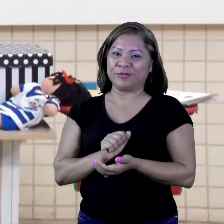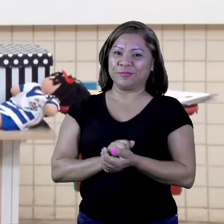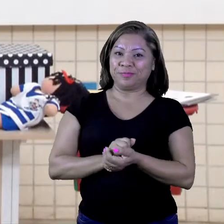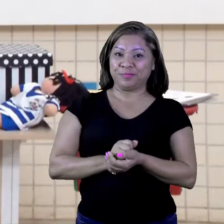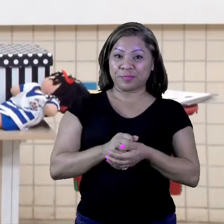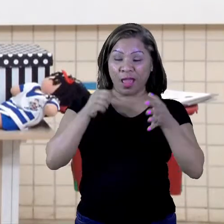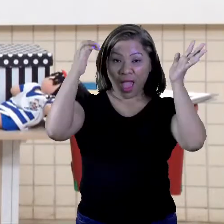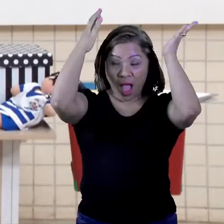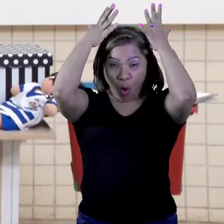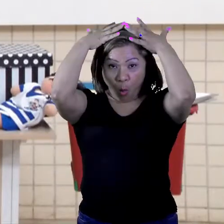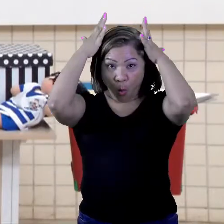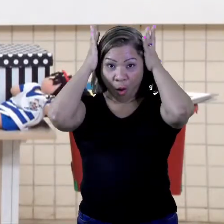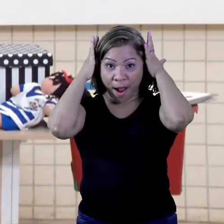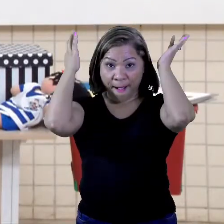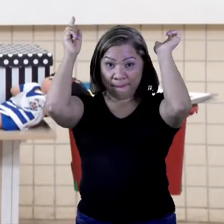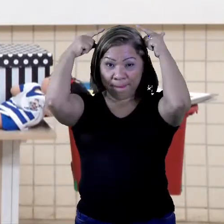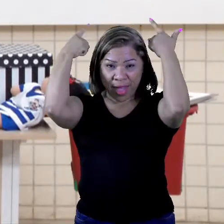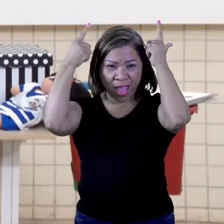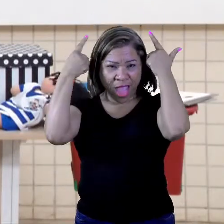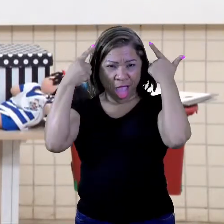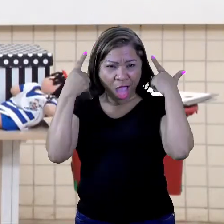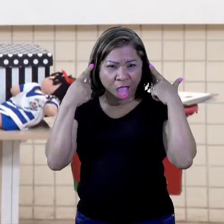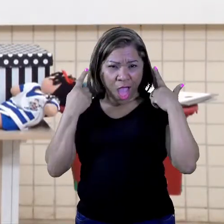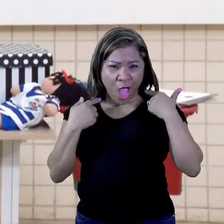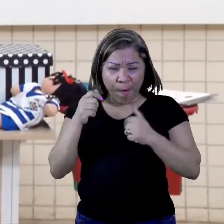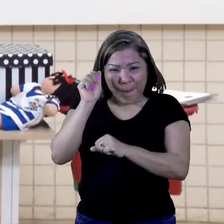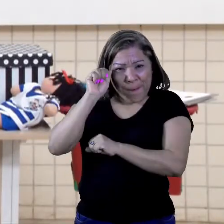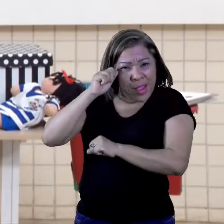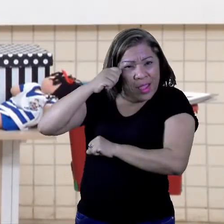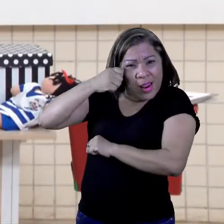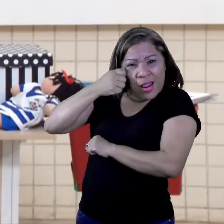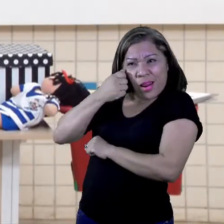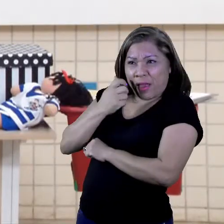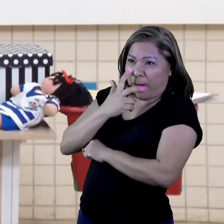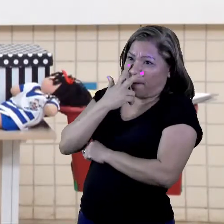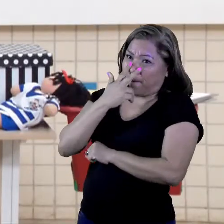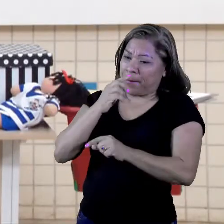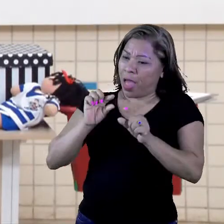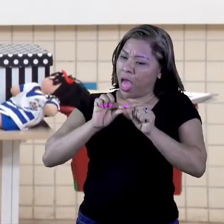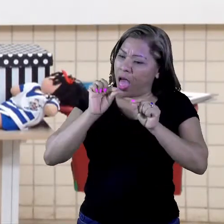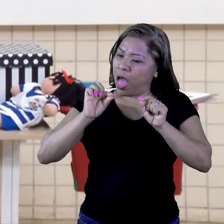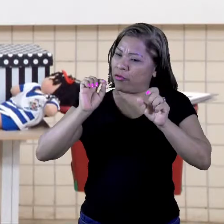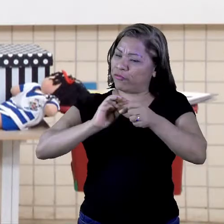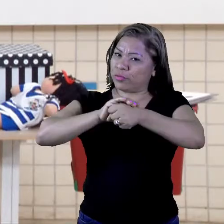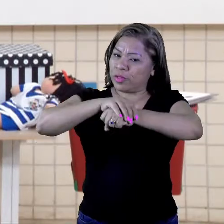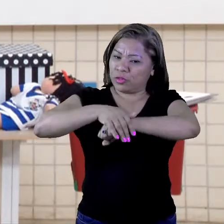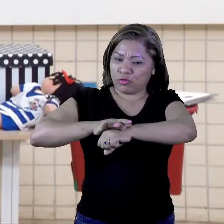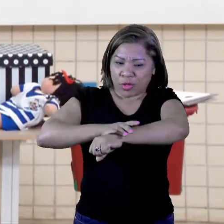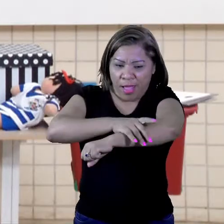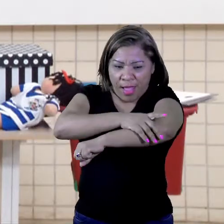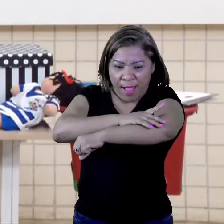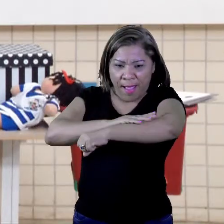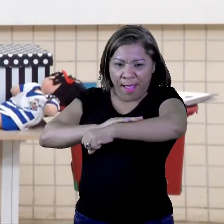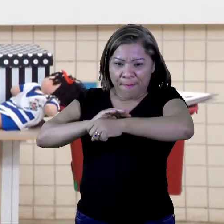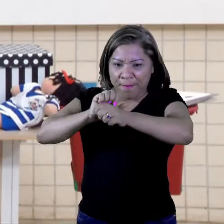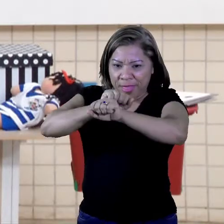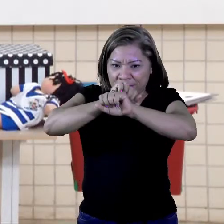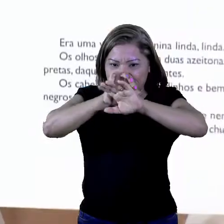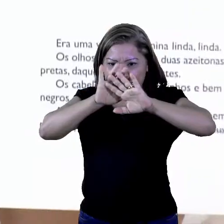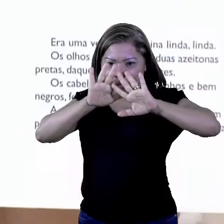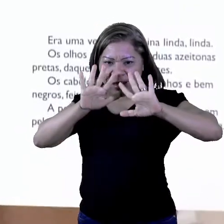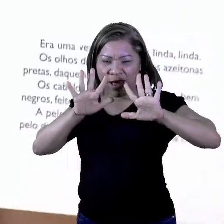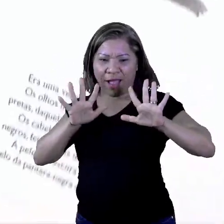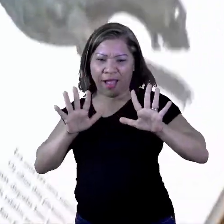cabelos eram enroladinhos e bem negros, feitos de fiapos da noite. A pele era escura e lustosa, que nem a pele de uma pantera